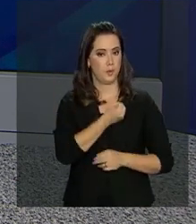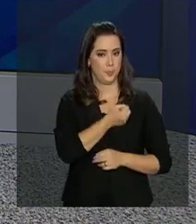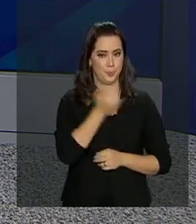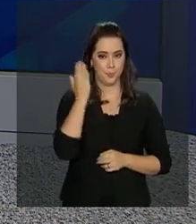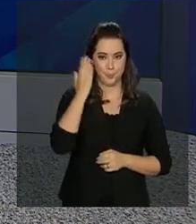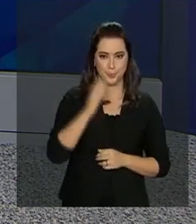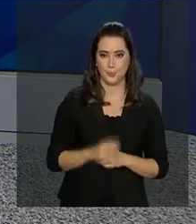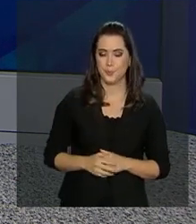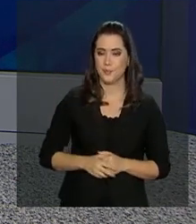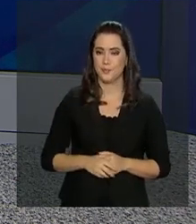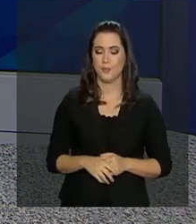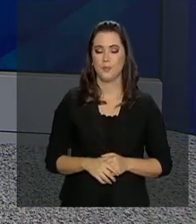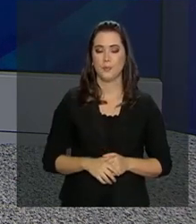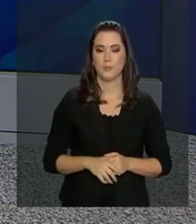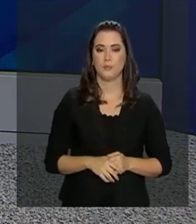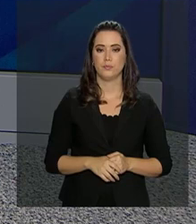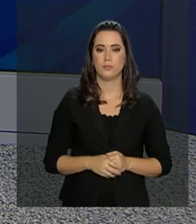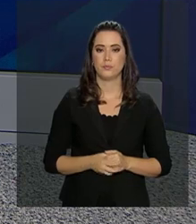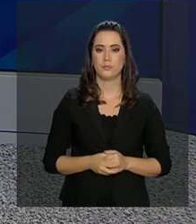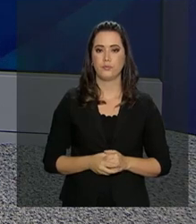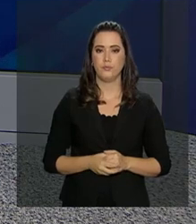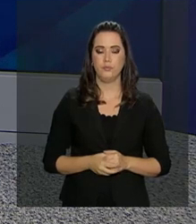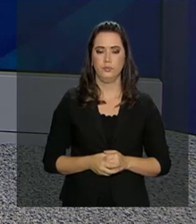anote aí, é